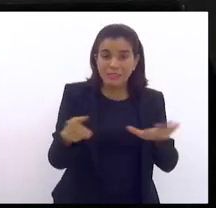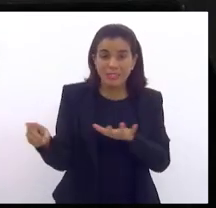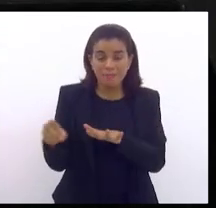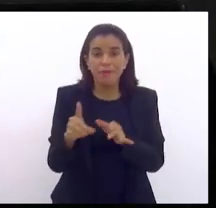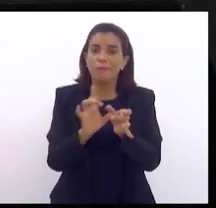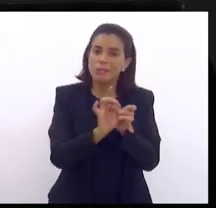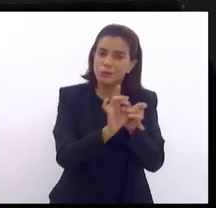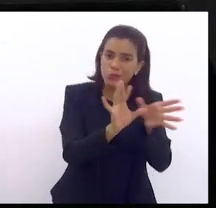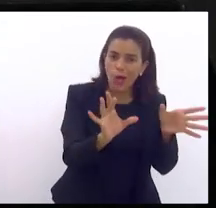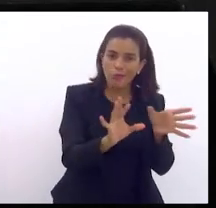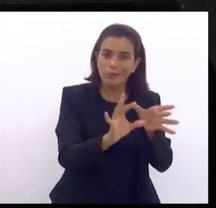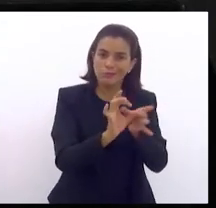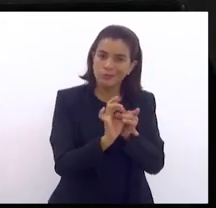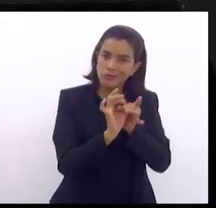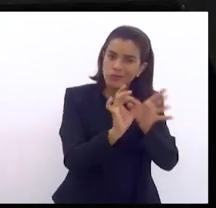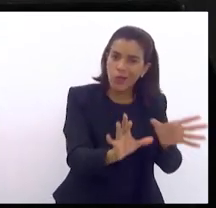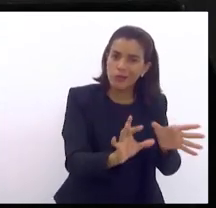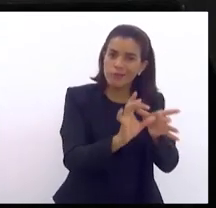solto.